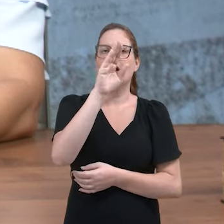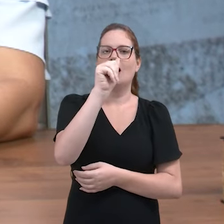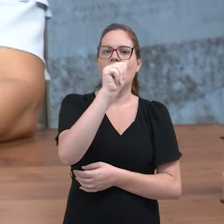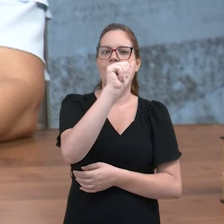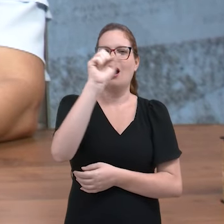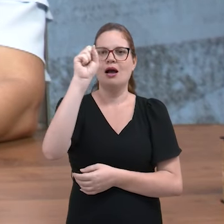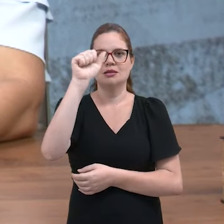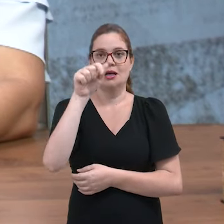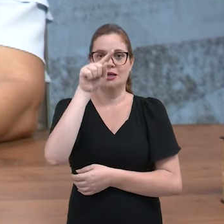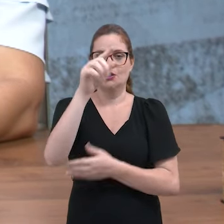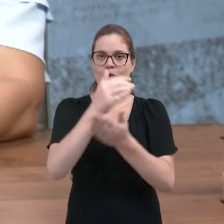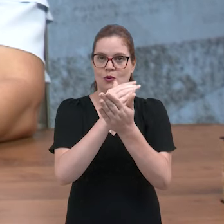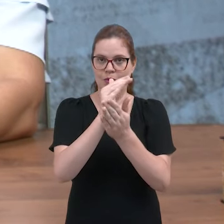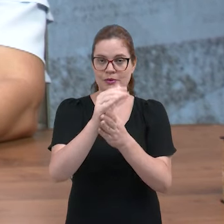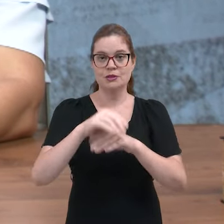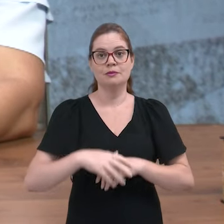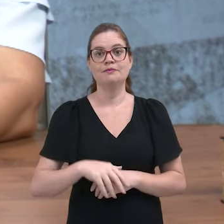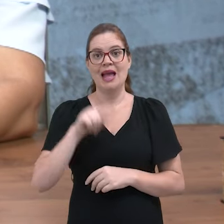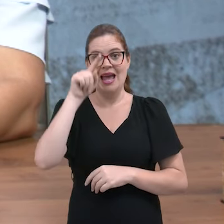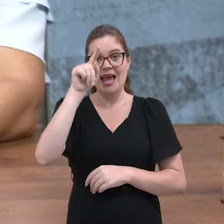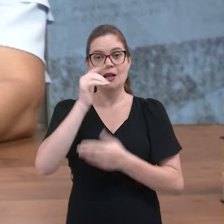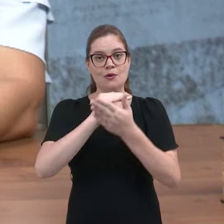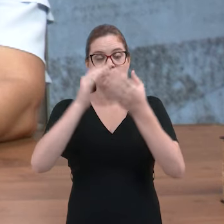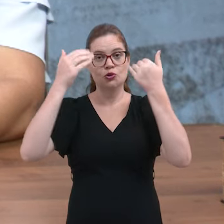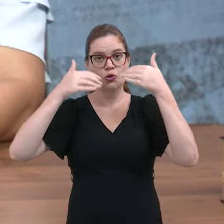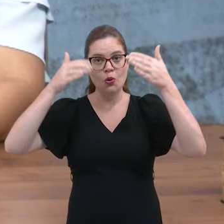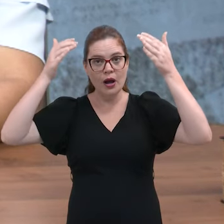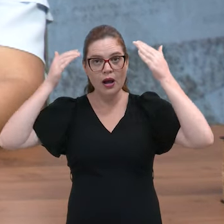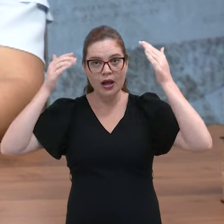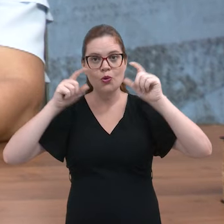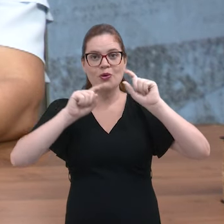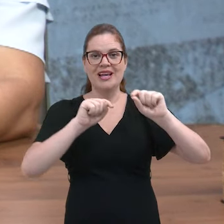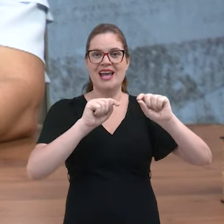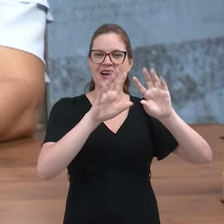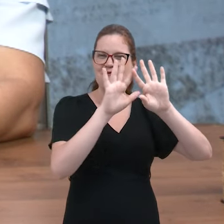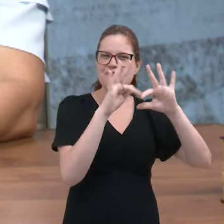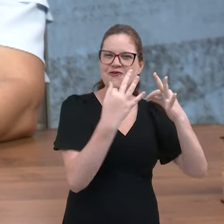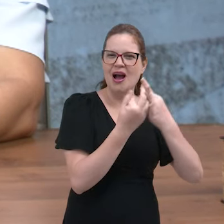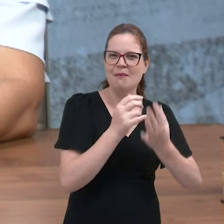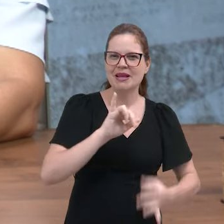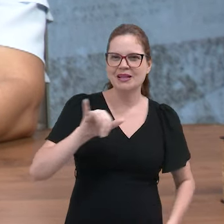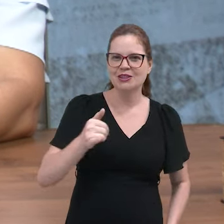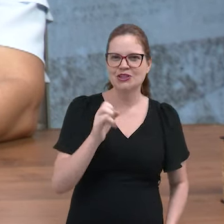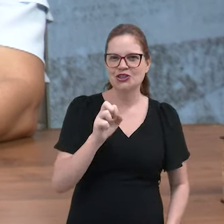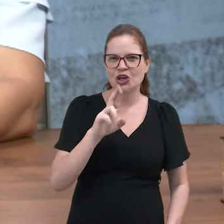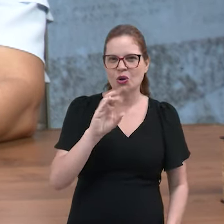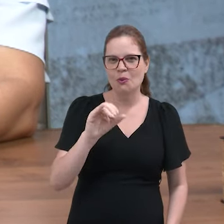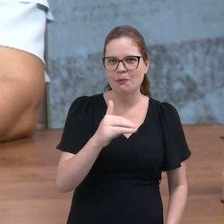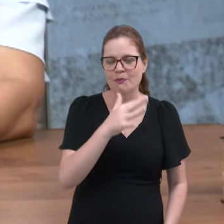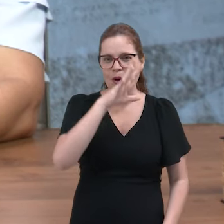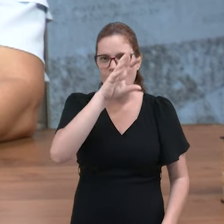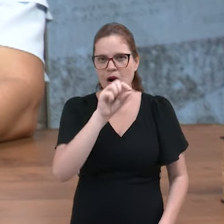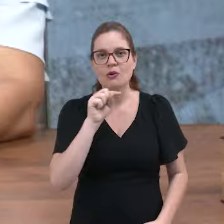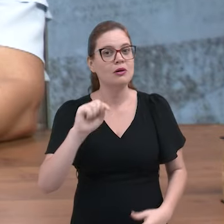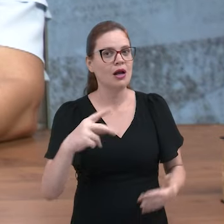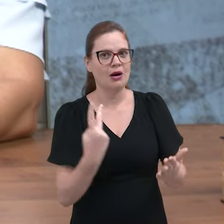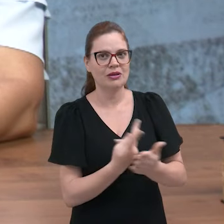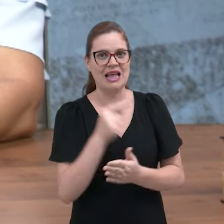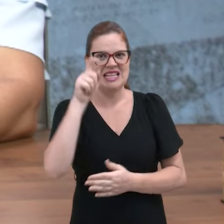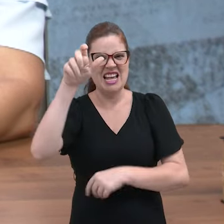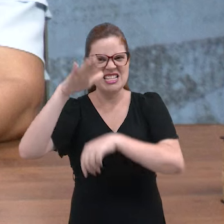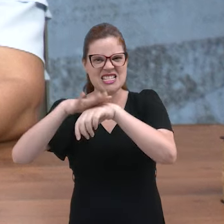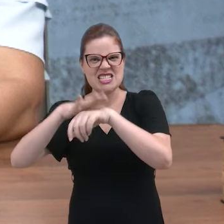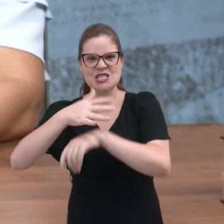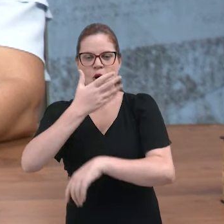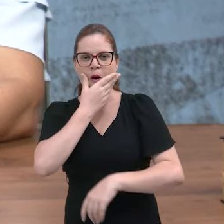a toda a casa de Jeroboão. Nada de Jeroboão deixou que tivesse fôlego